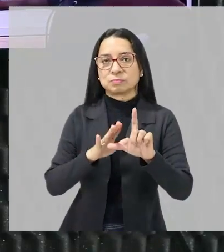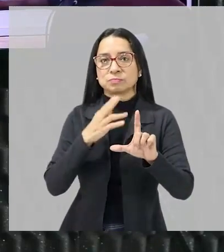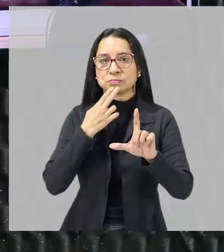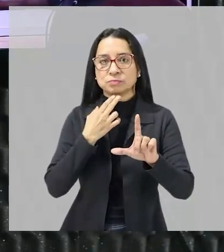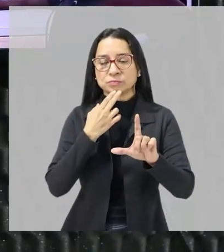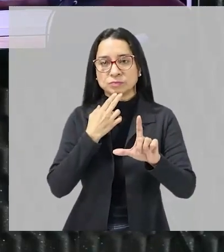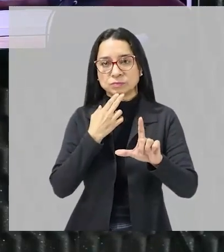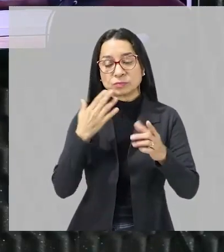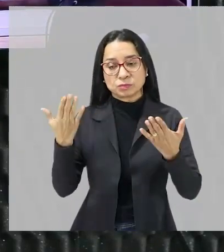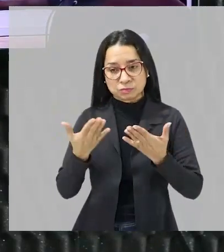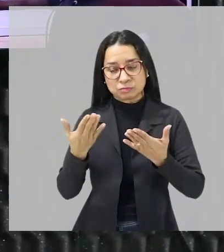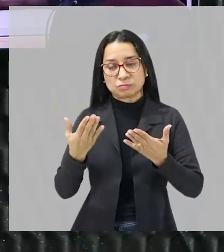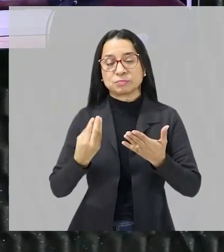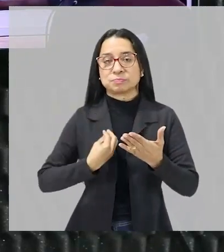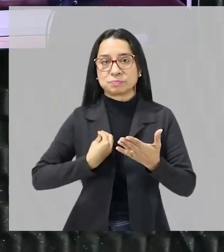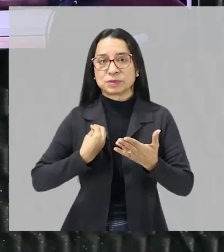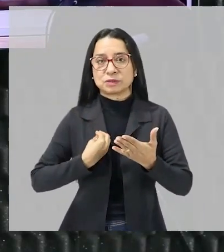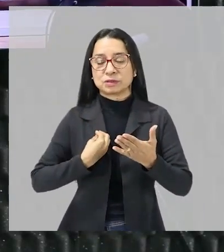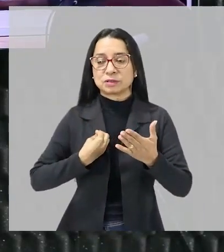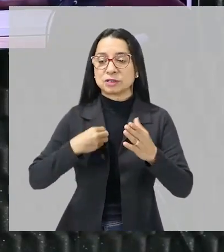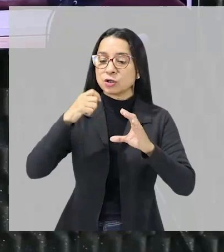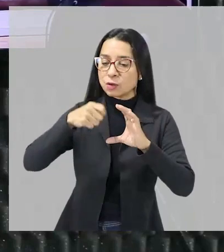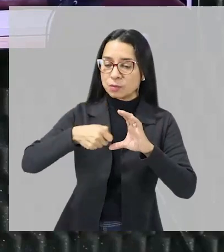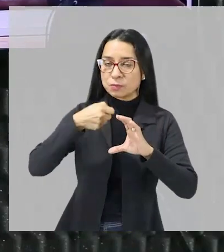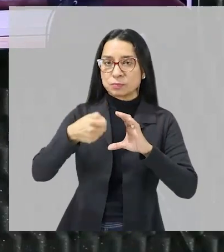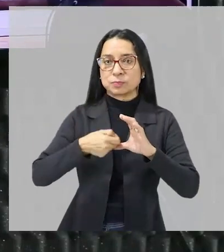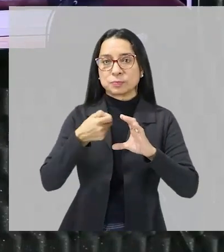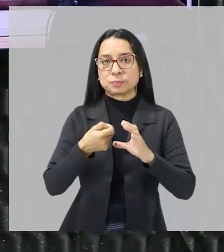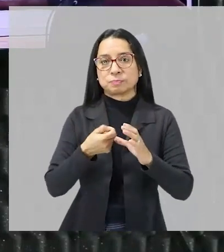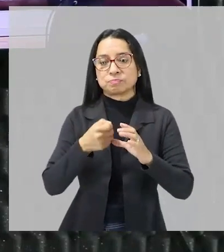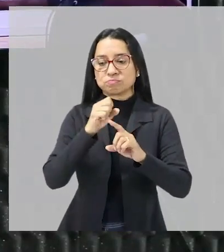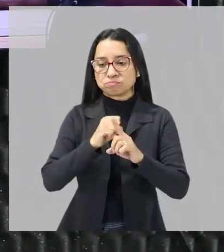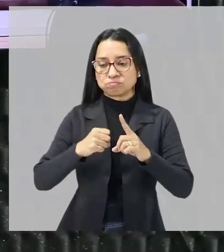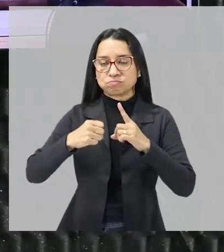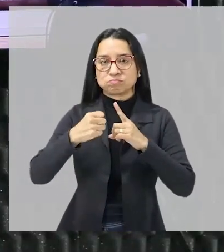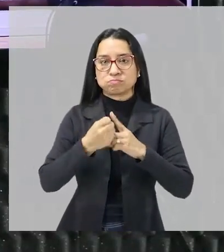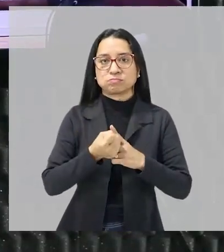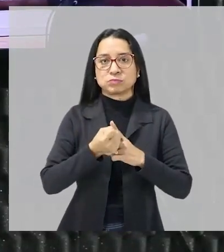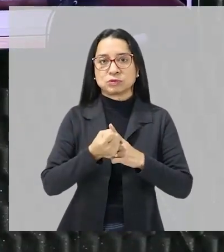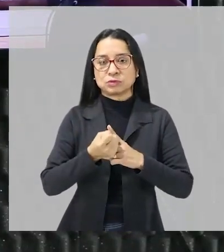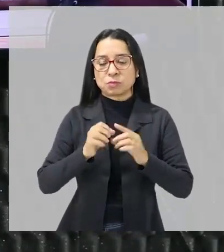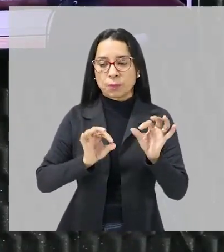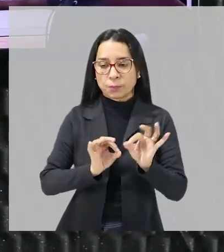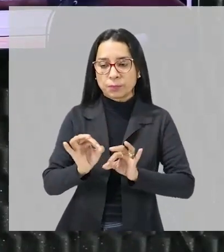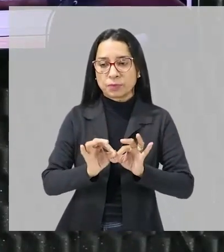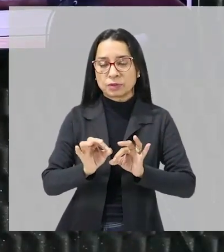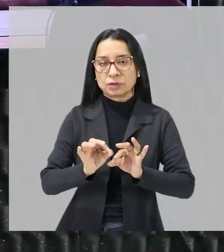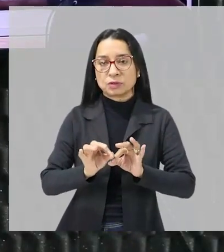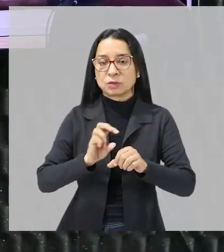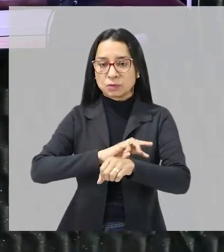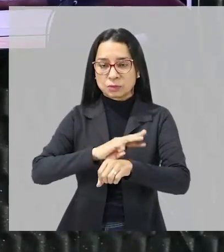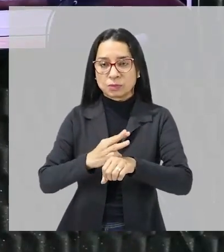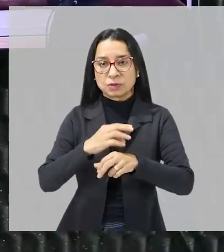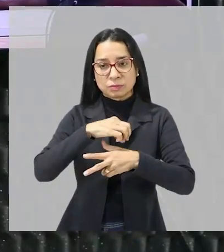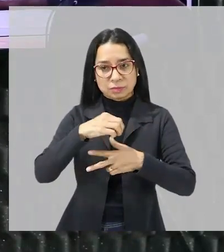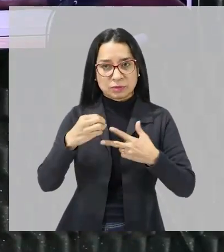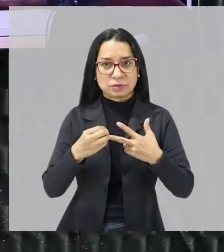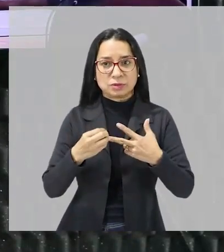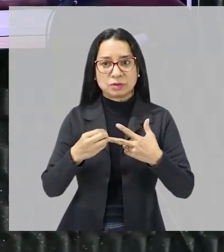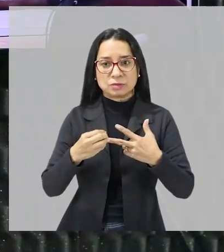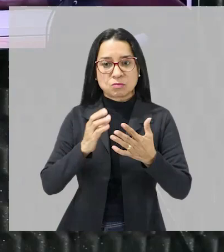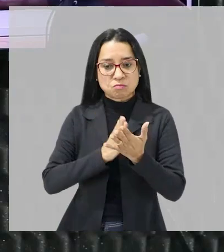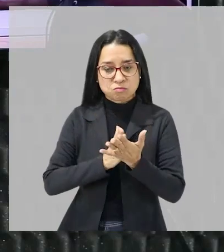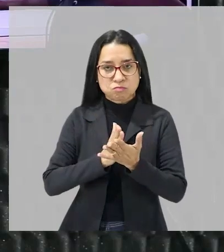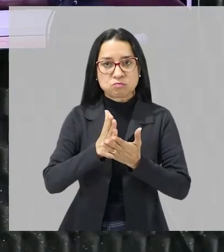uma videoaula de Sociologia do preparatório UEMA-ENEM. Exatamente, a gente está junto aí nessa caminhada rumo ao teu